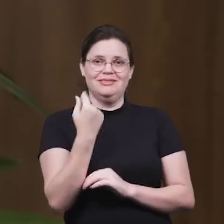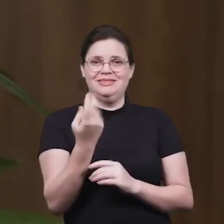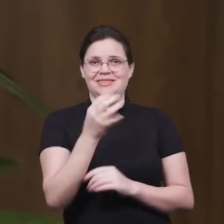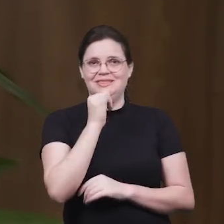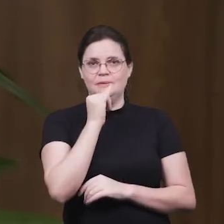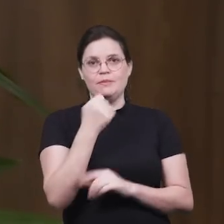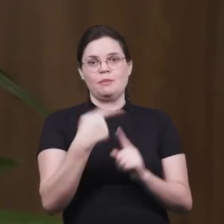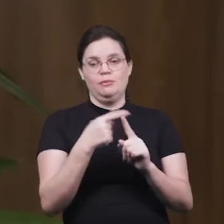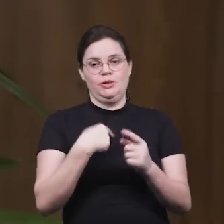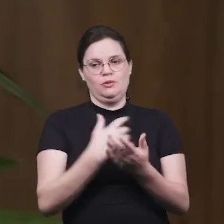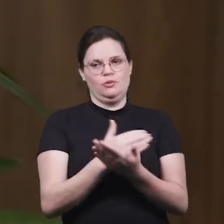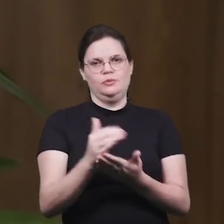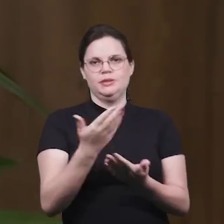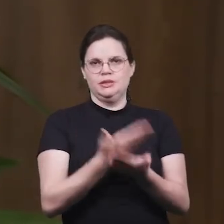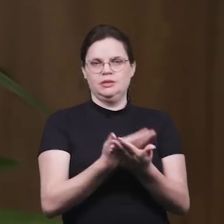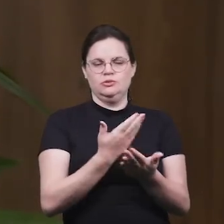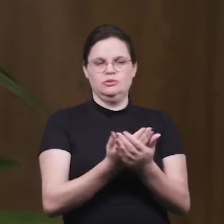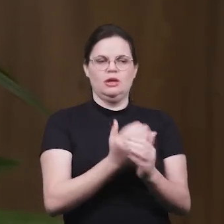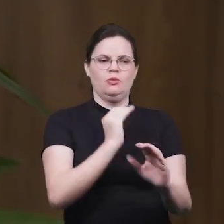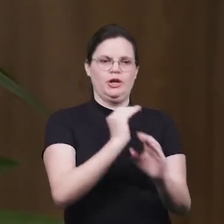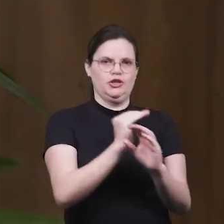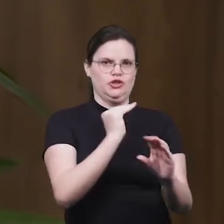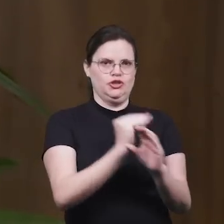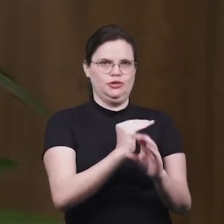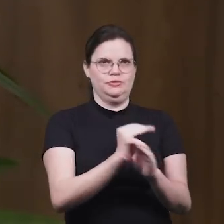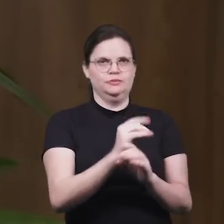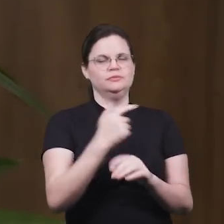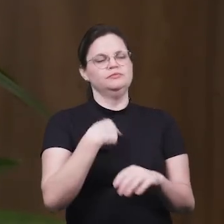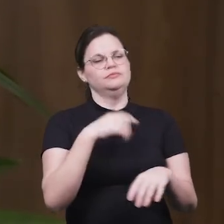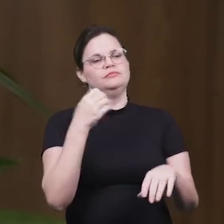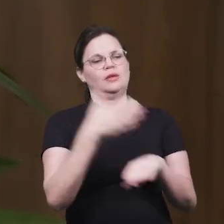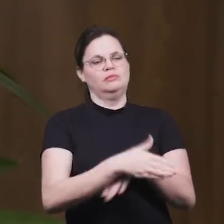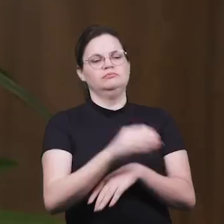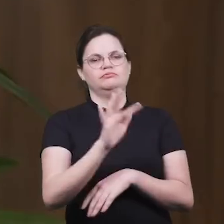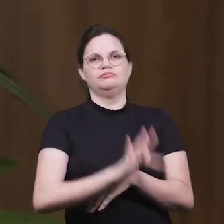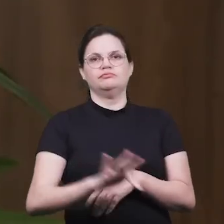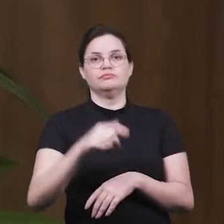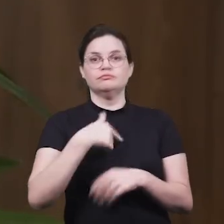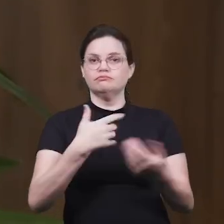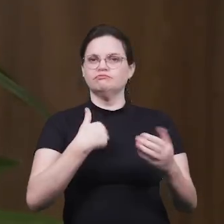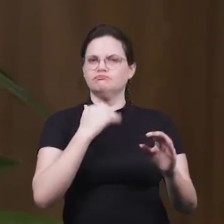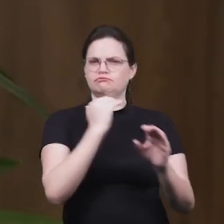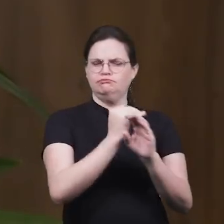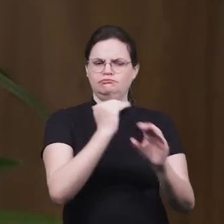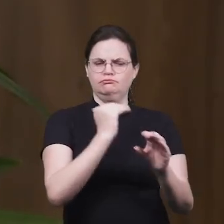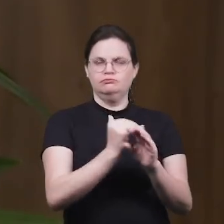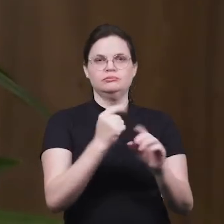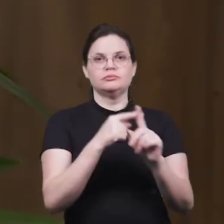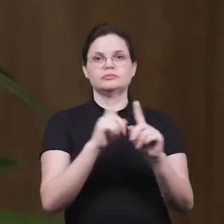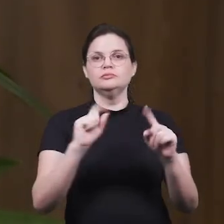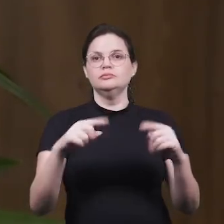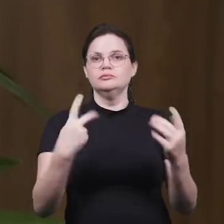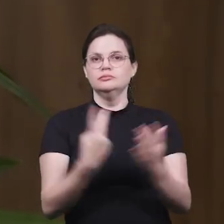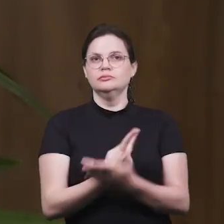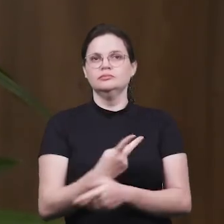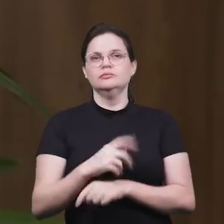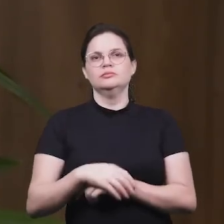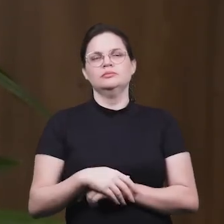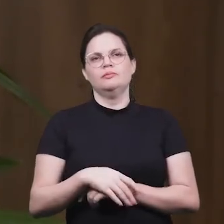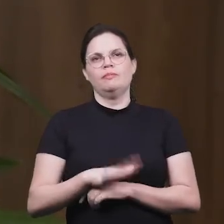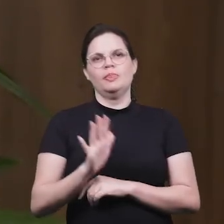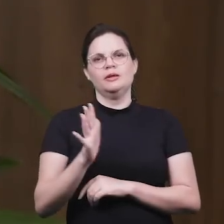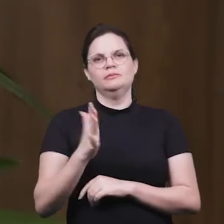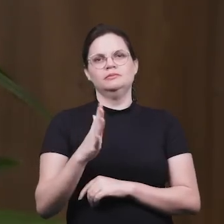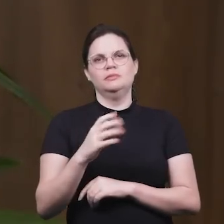ser engenheiro. Então eu entrei na faculdade para ser engenheiro. Só que exatamente